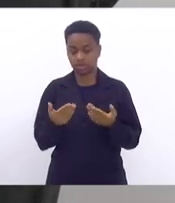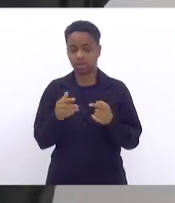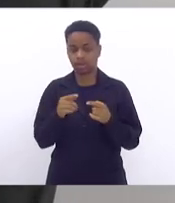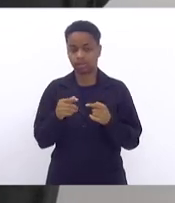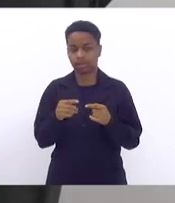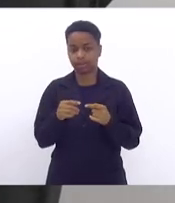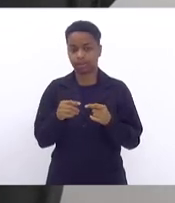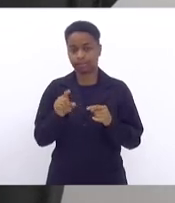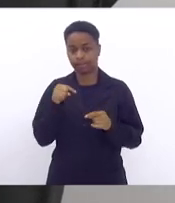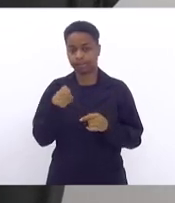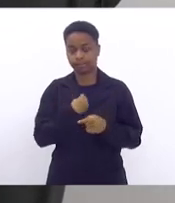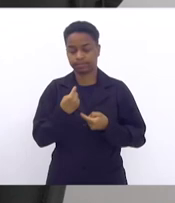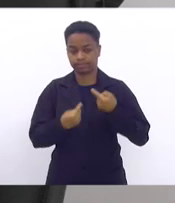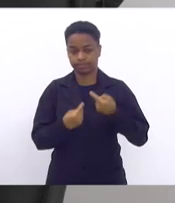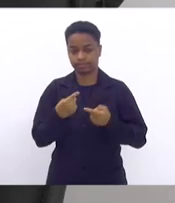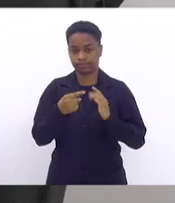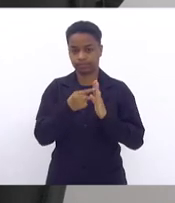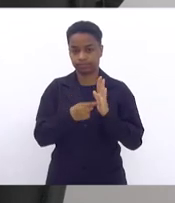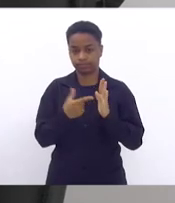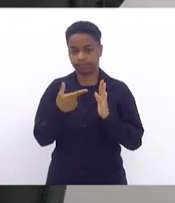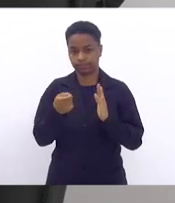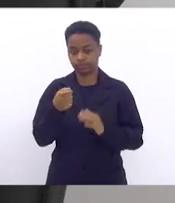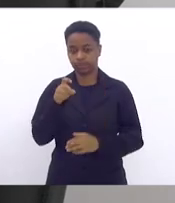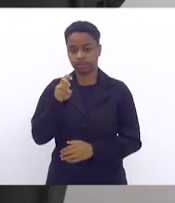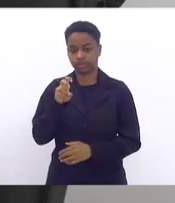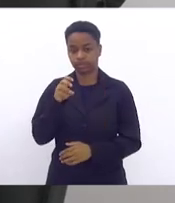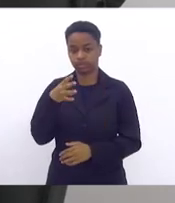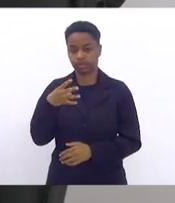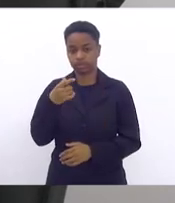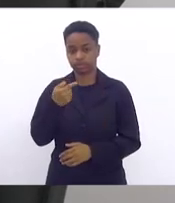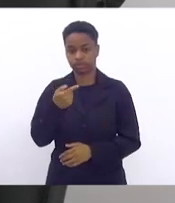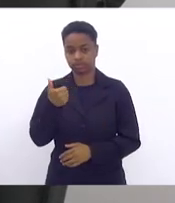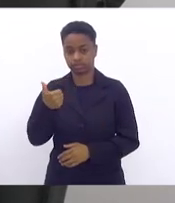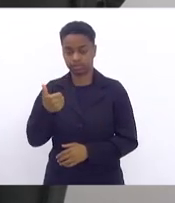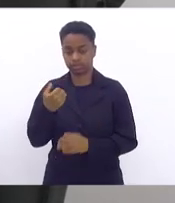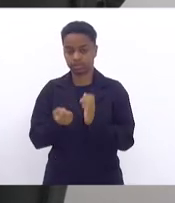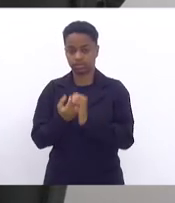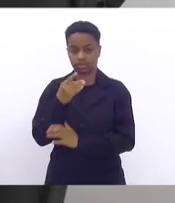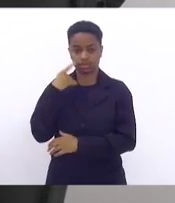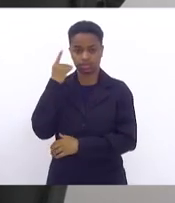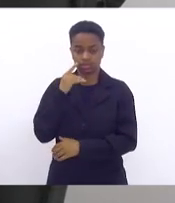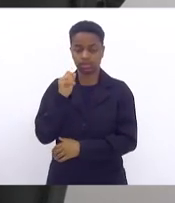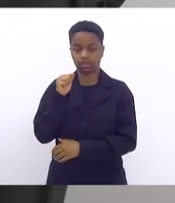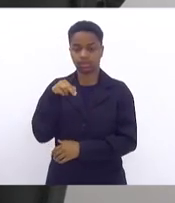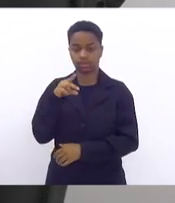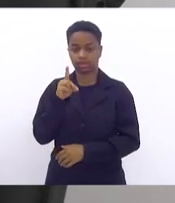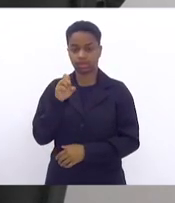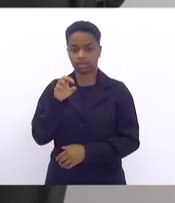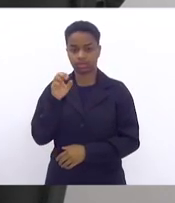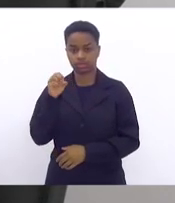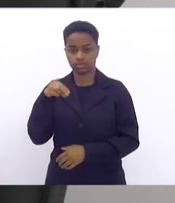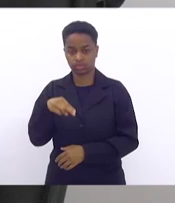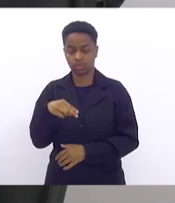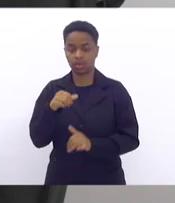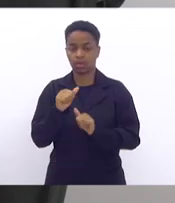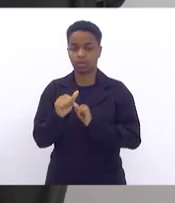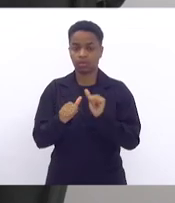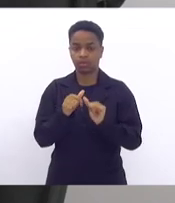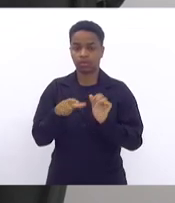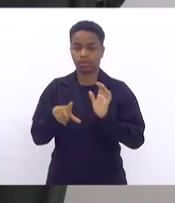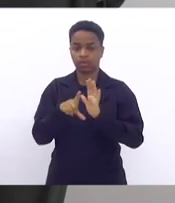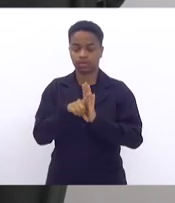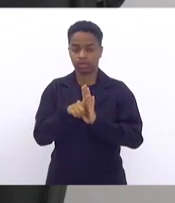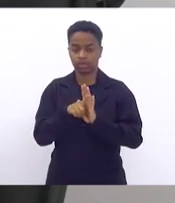item 20. PL 5471 de 22, de autoria do deputado Anderson Moraes, que altera a Lei 5.260 de 11 de junho de